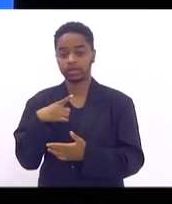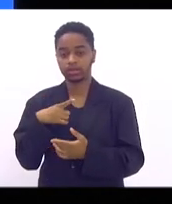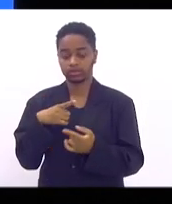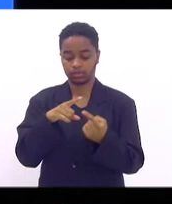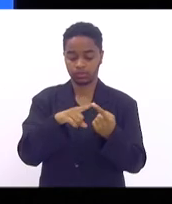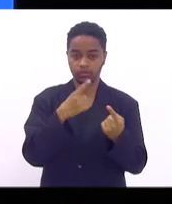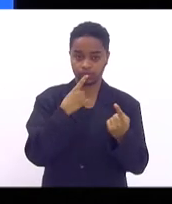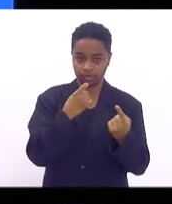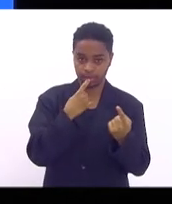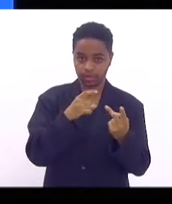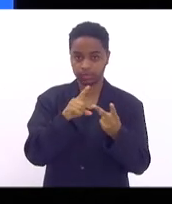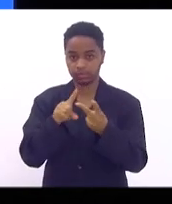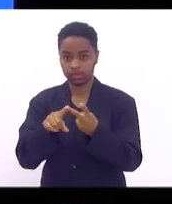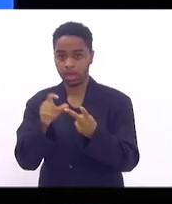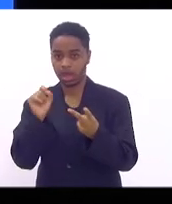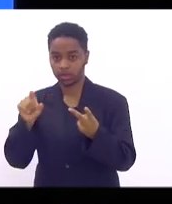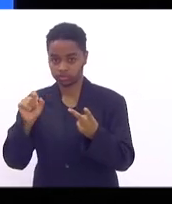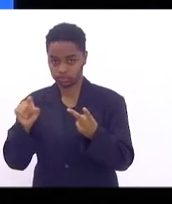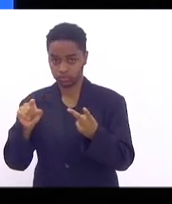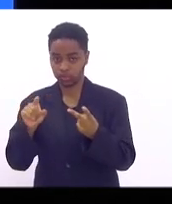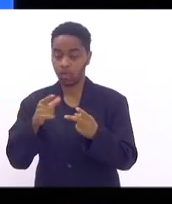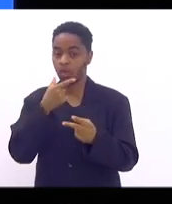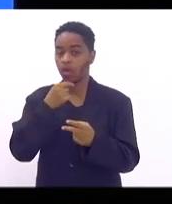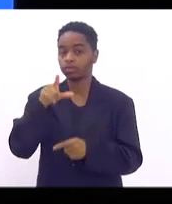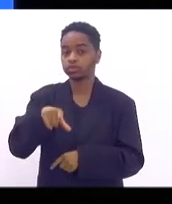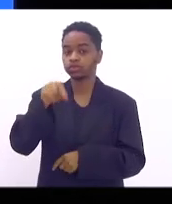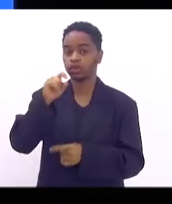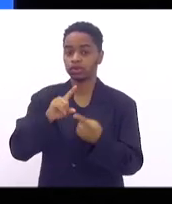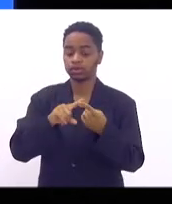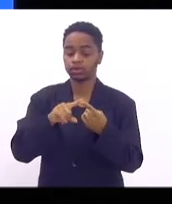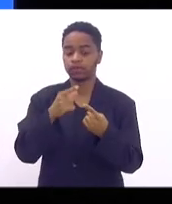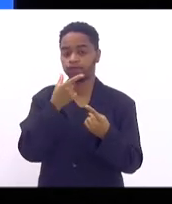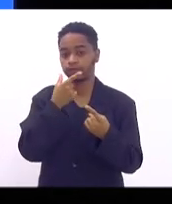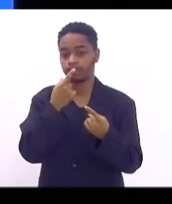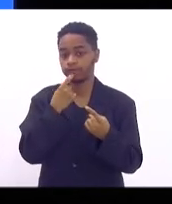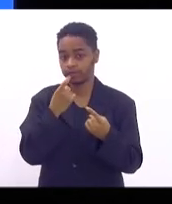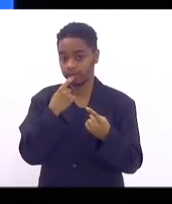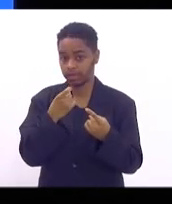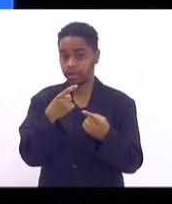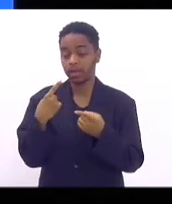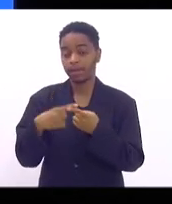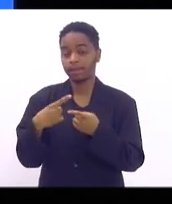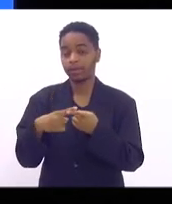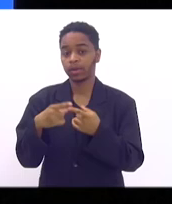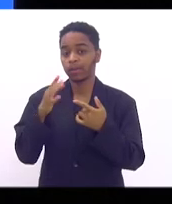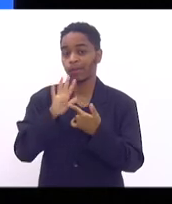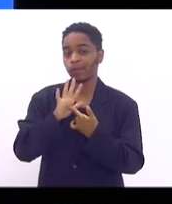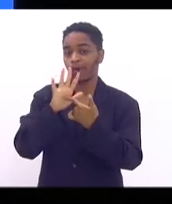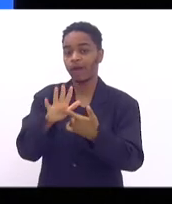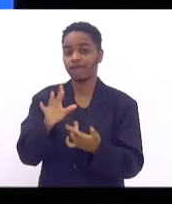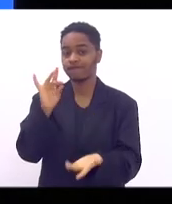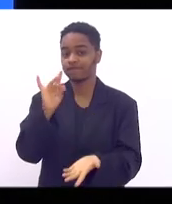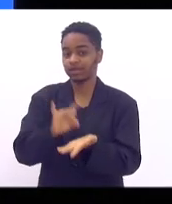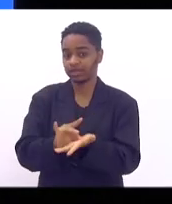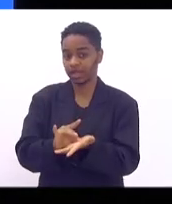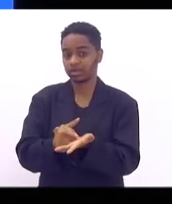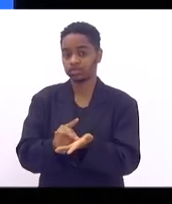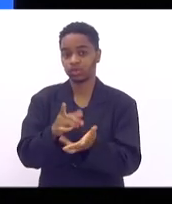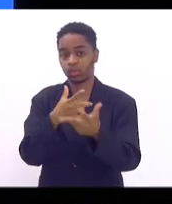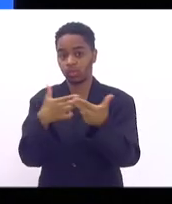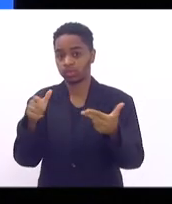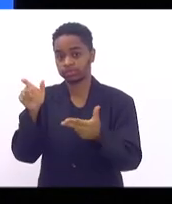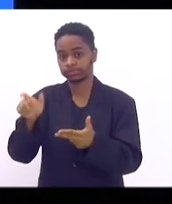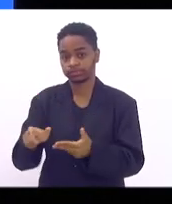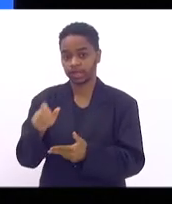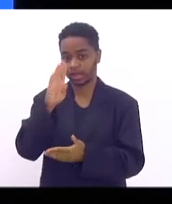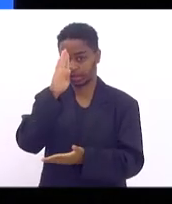azul, e ele escolhe a pílula vermelha, que é a que supostamente revelaria a verdade na qual ele acreditava.